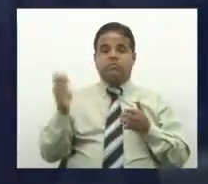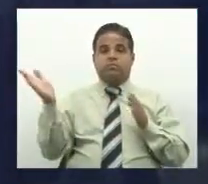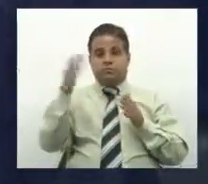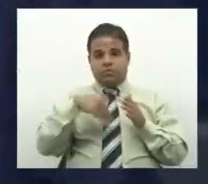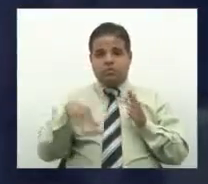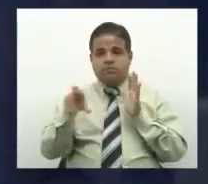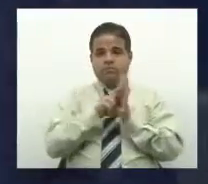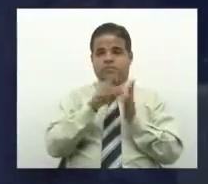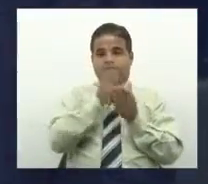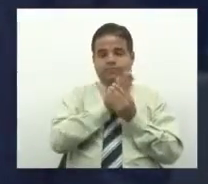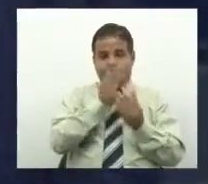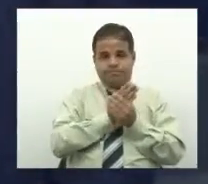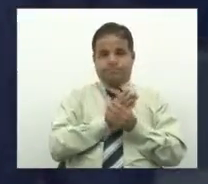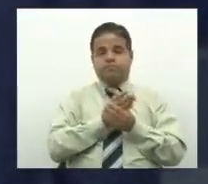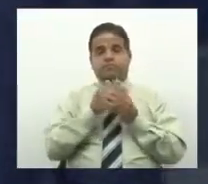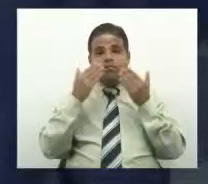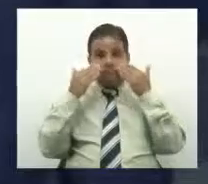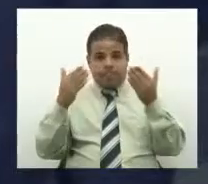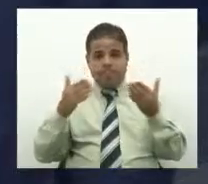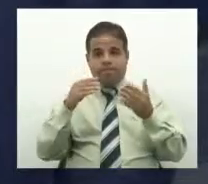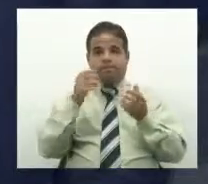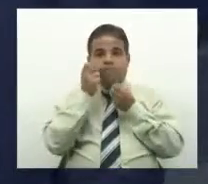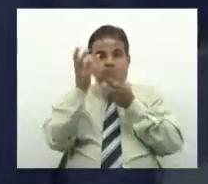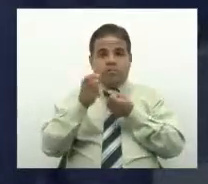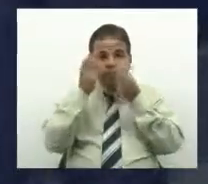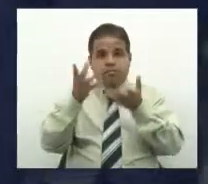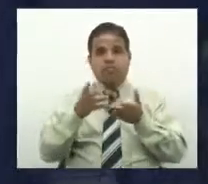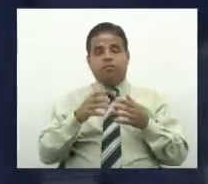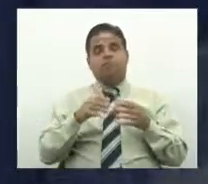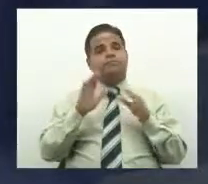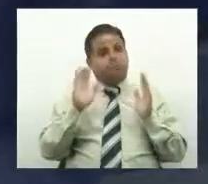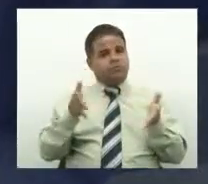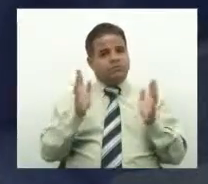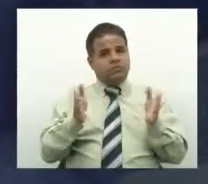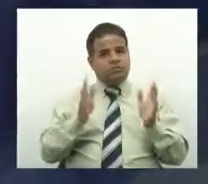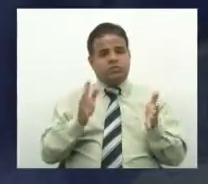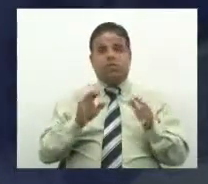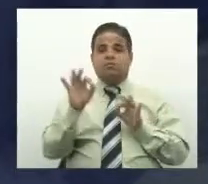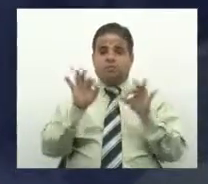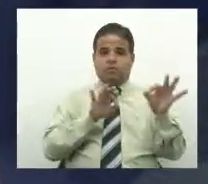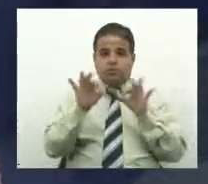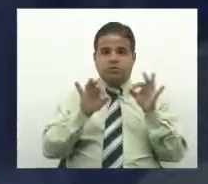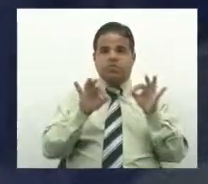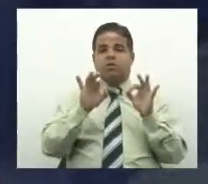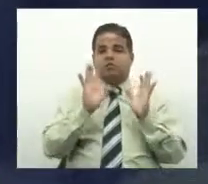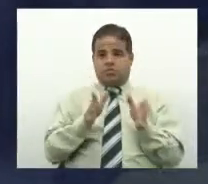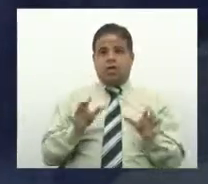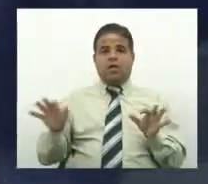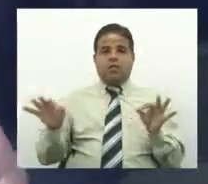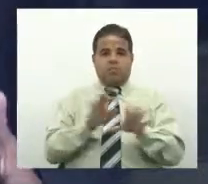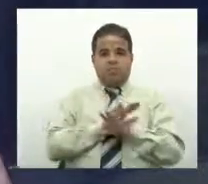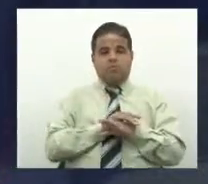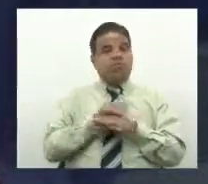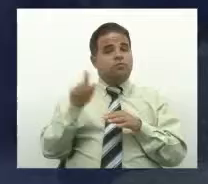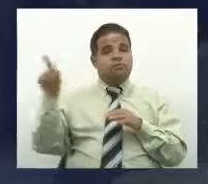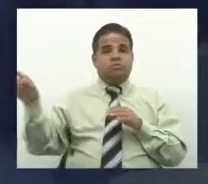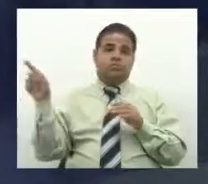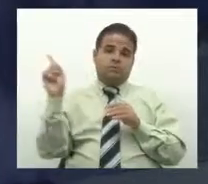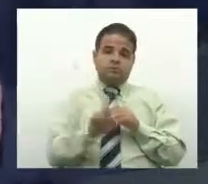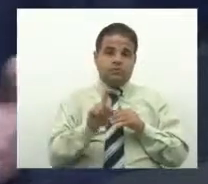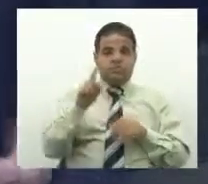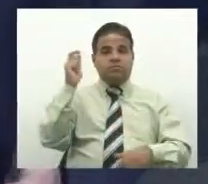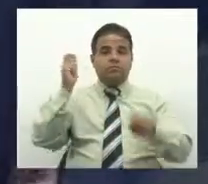as pastas aqui, estão expondo a contento aqui o conteúdo? Então, já tem, o projeto já está elaborado e eles vêm para cá